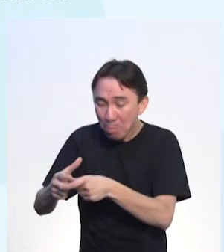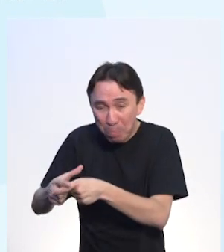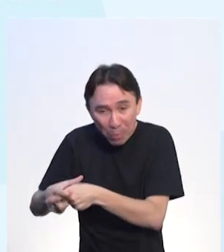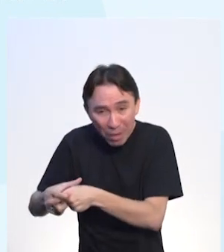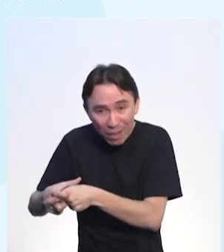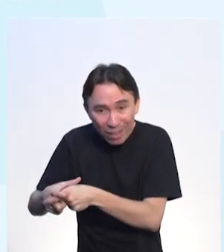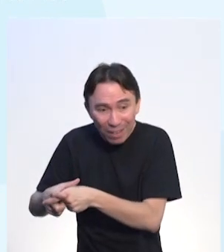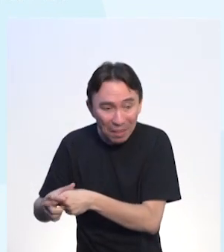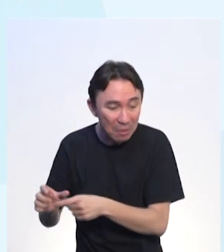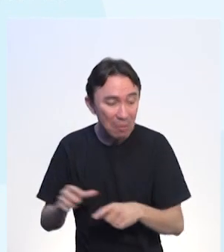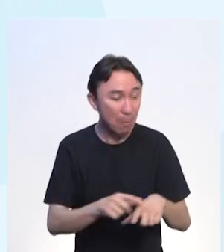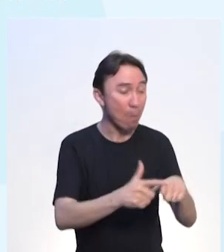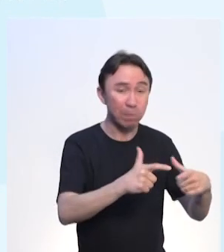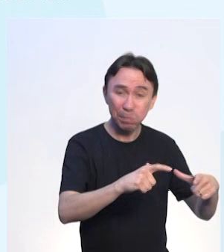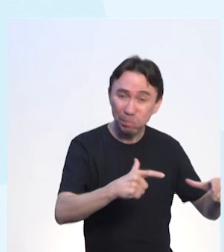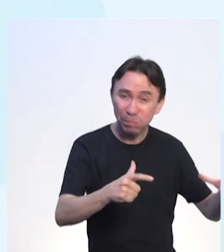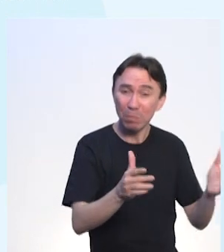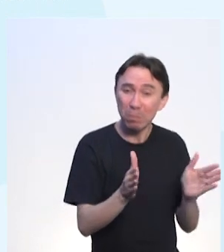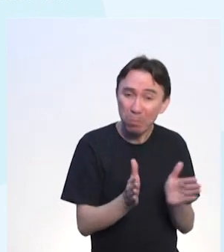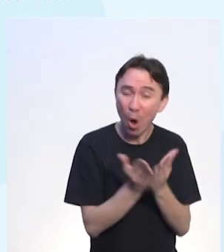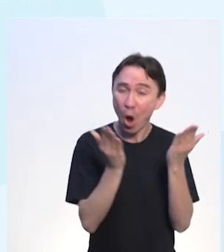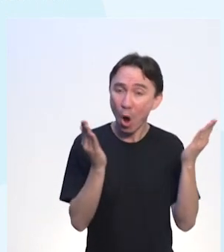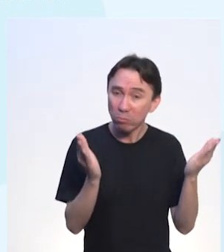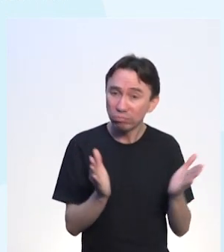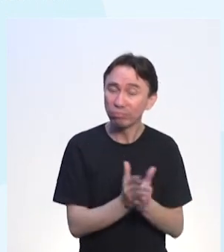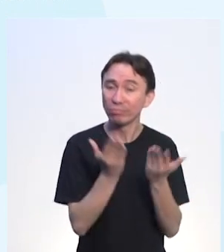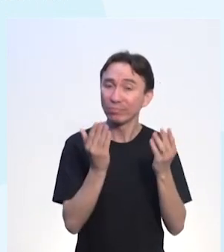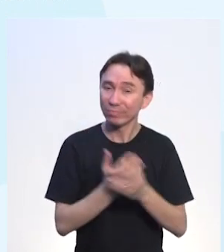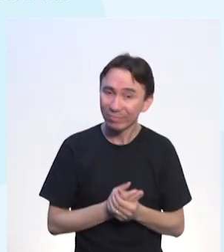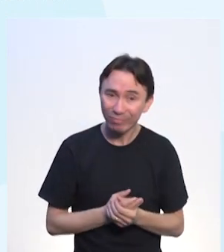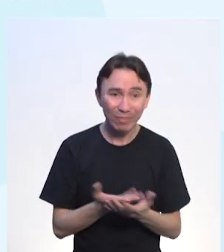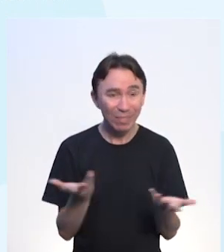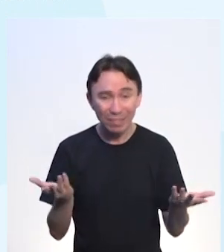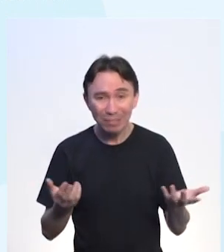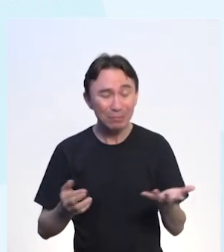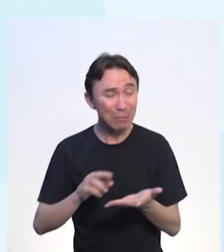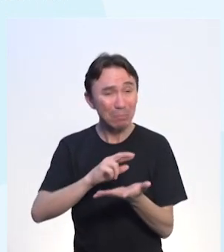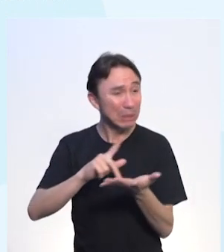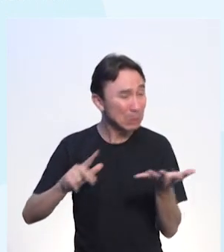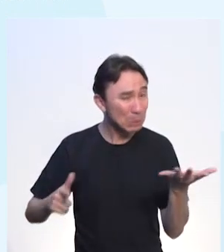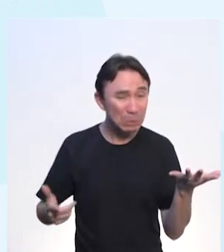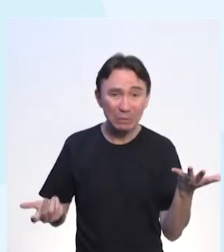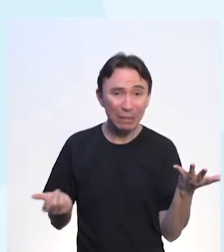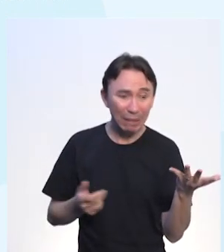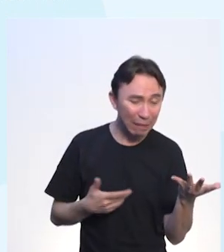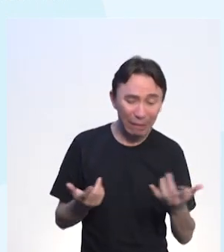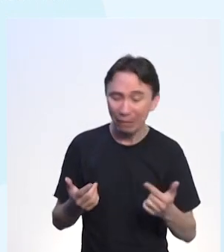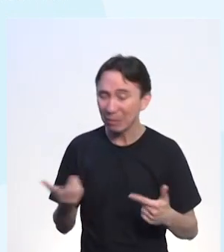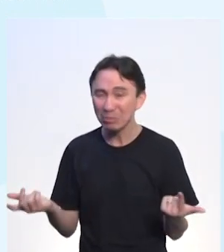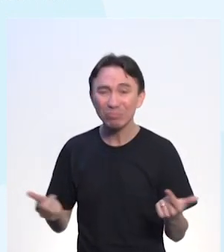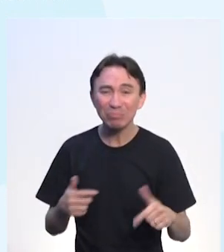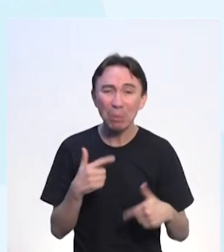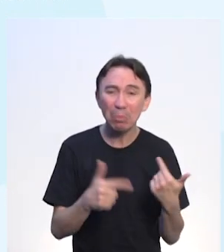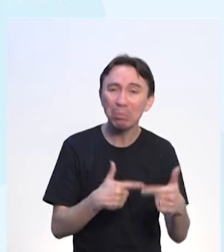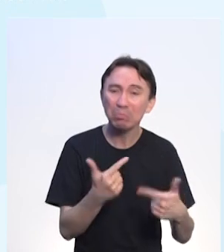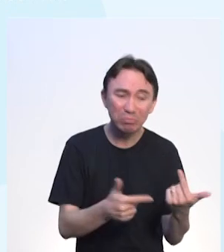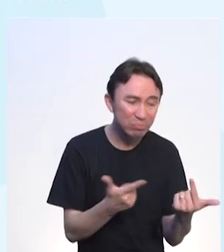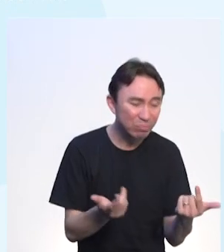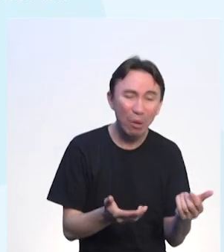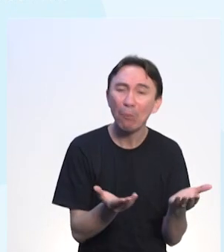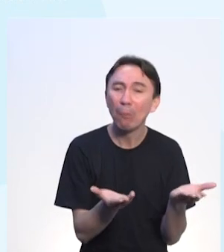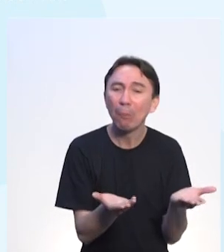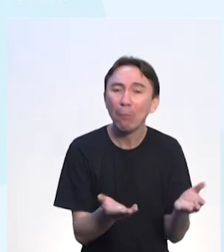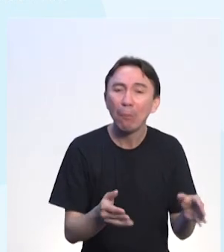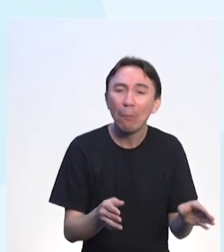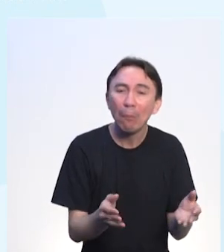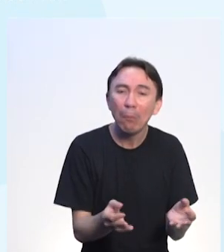igualitária da renda. Então, parte do potencial do trabalho é perdida por isso, né? Ou por causa do subemprego. Às vezes tem pessoas que poderiam